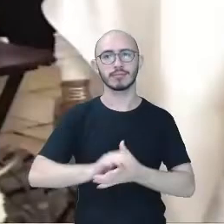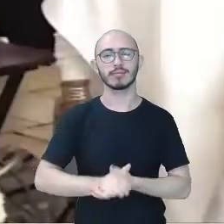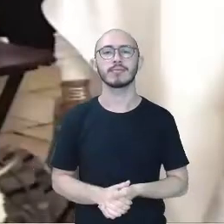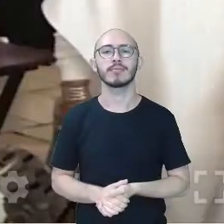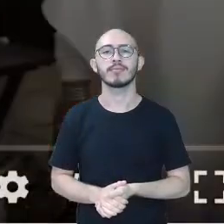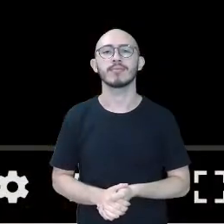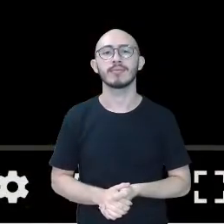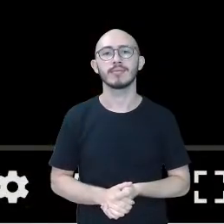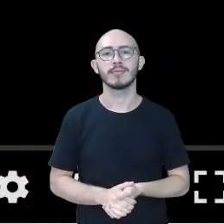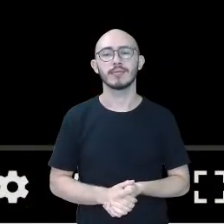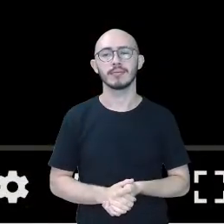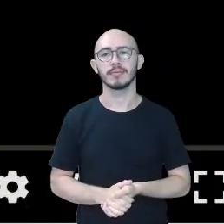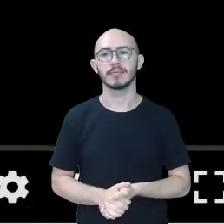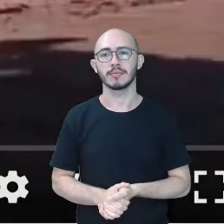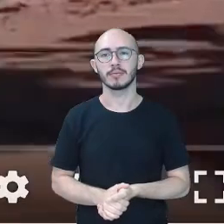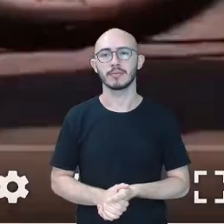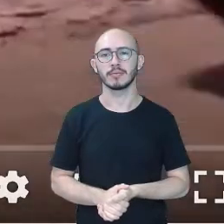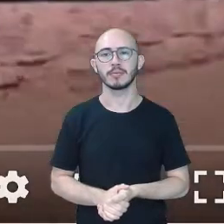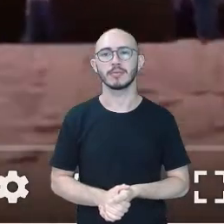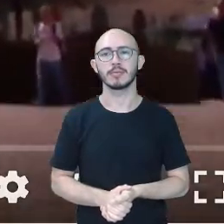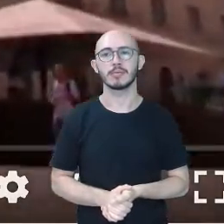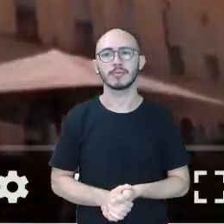contigo.